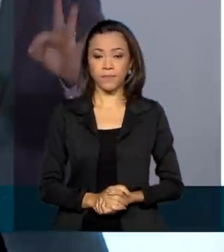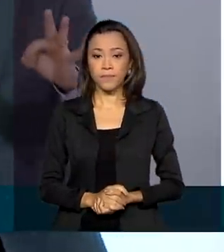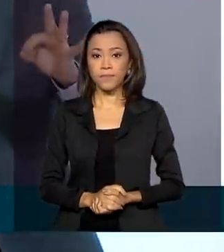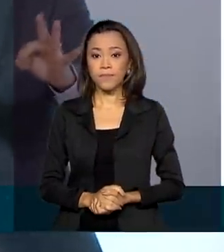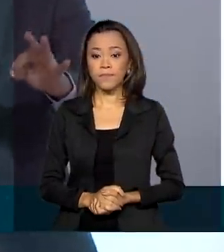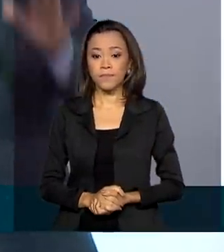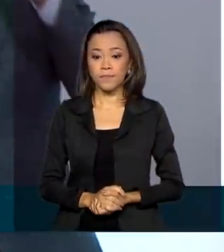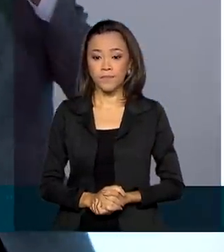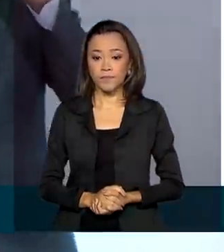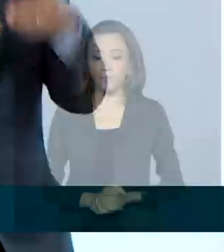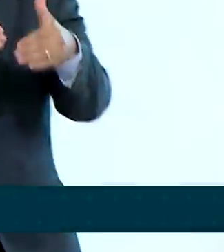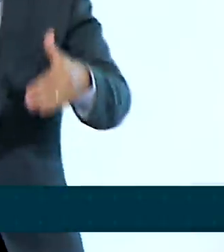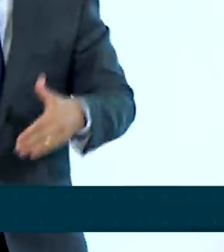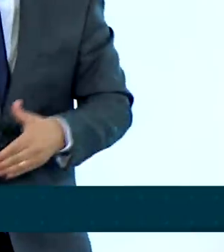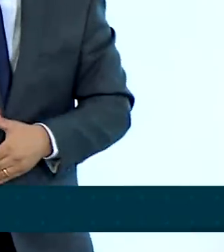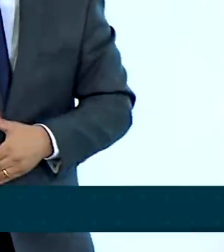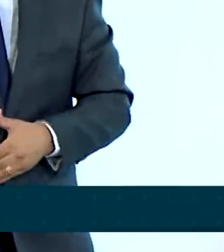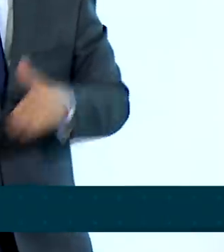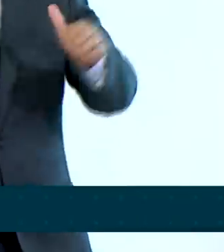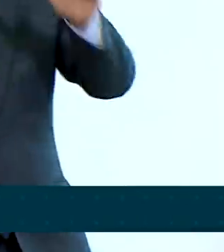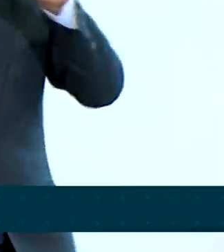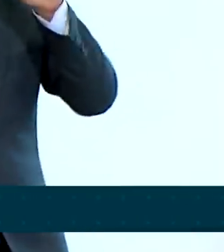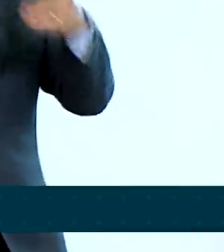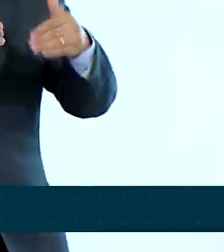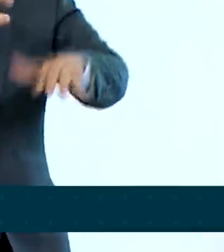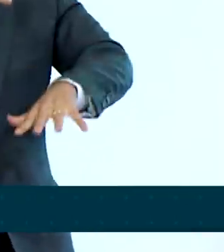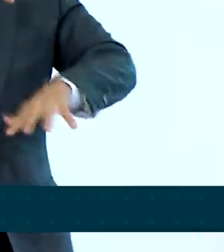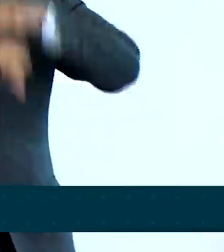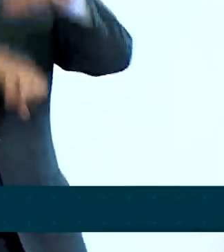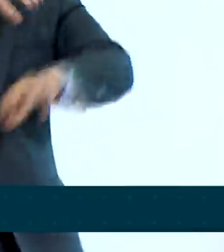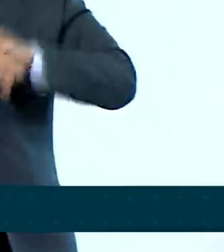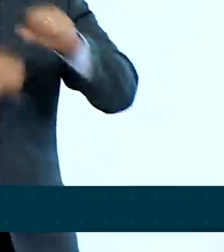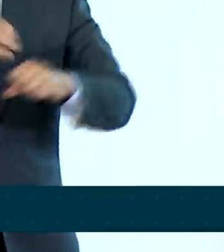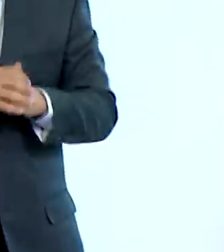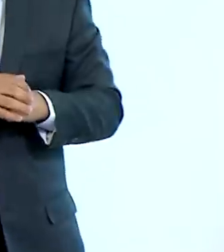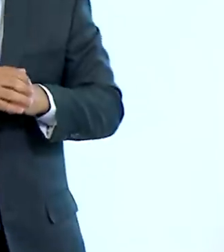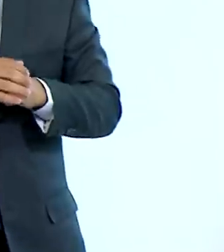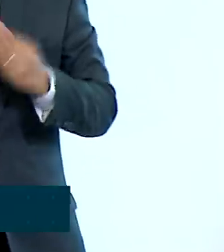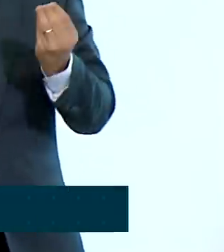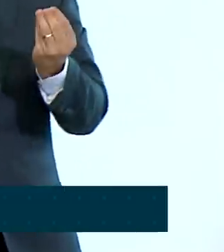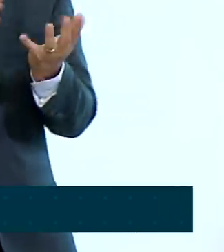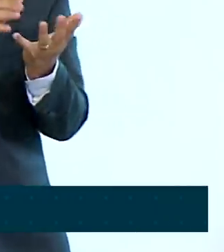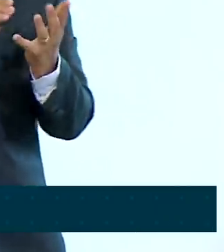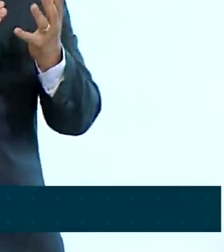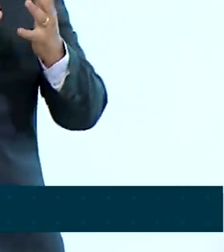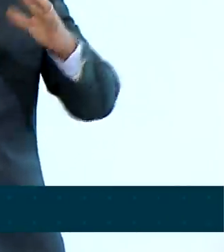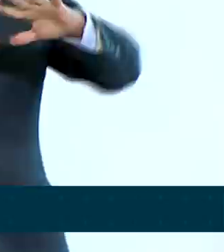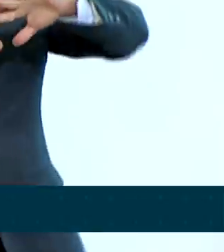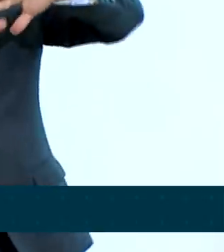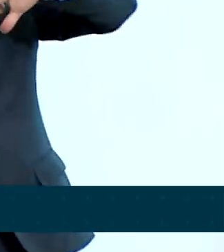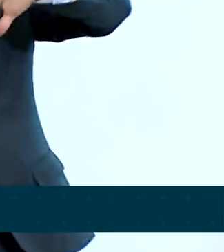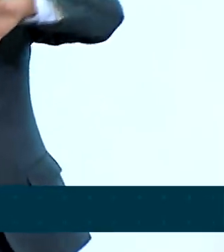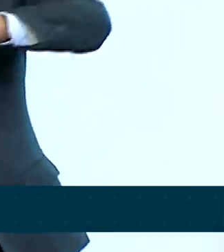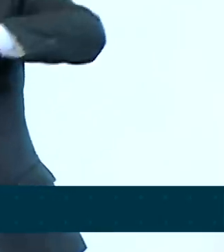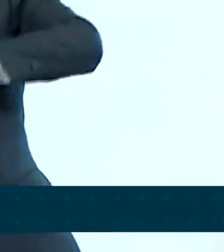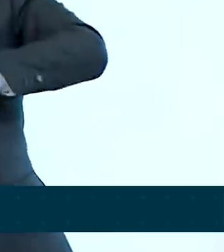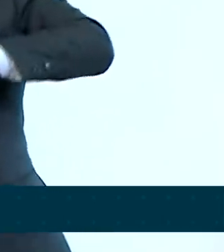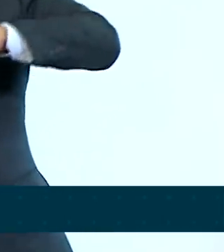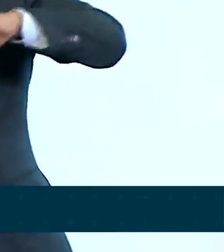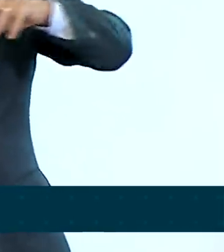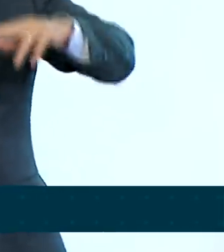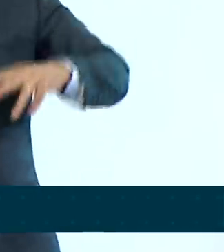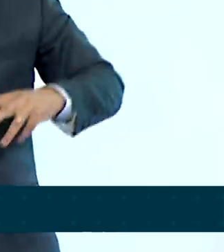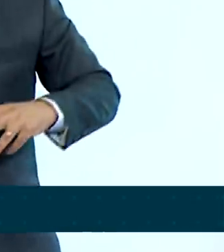focados em buscar o mapeamento do DNA